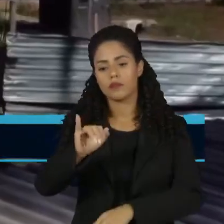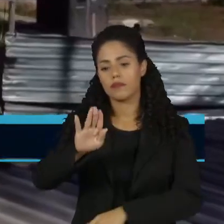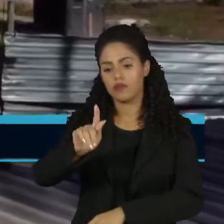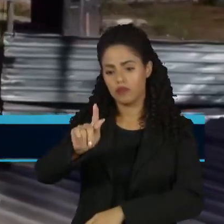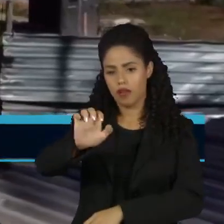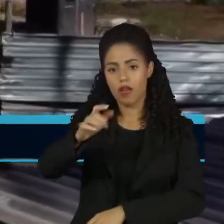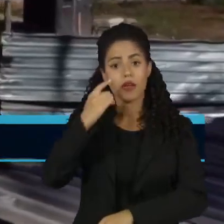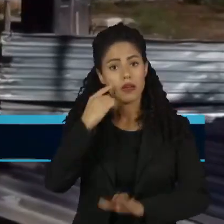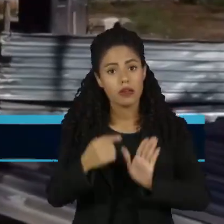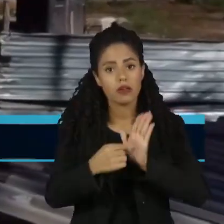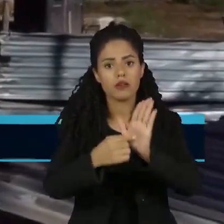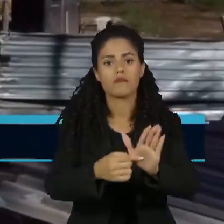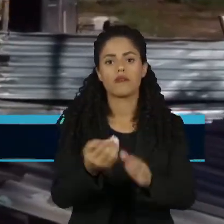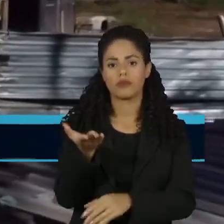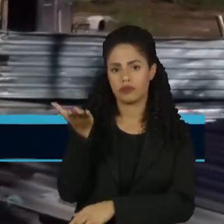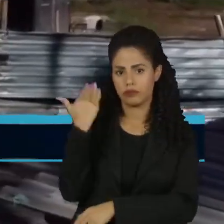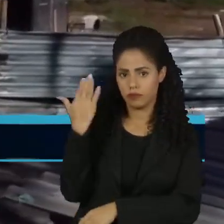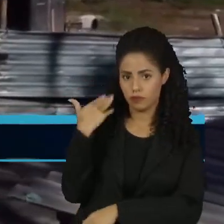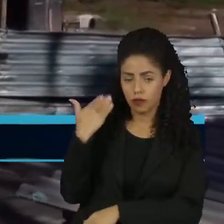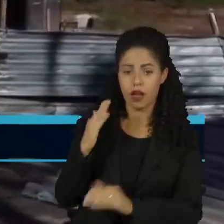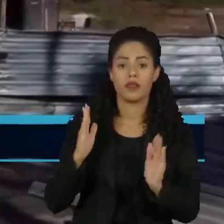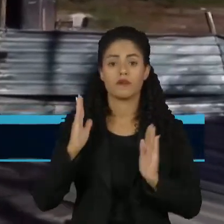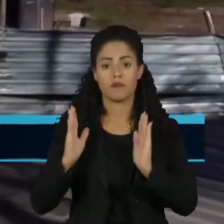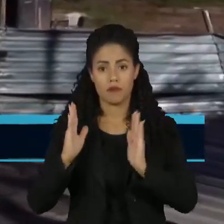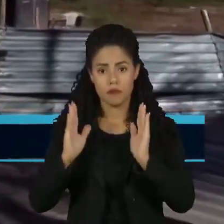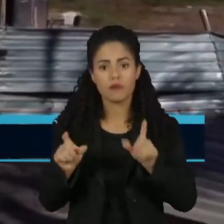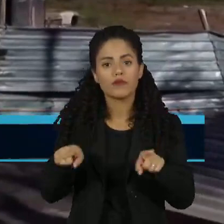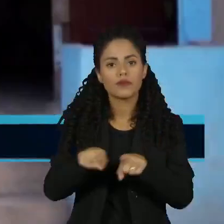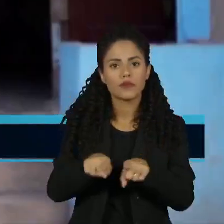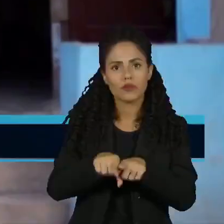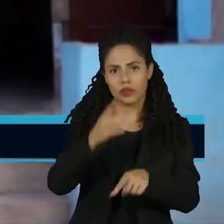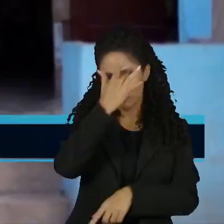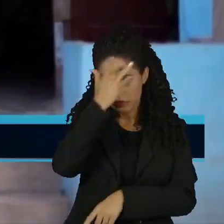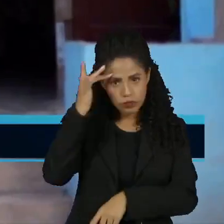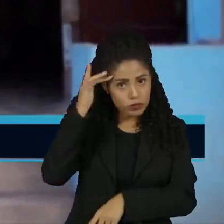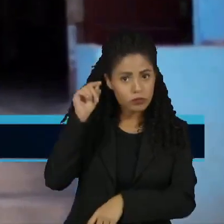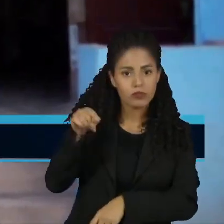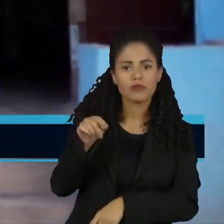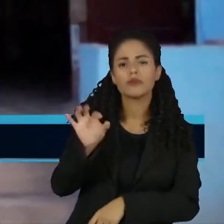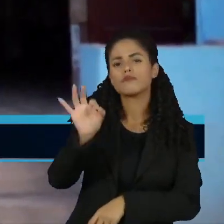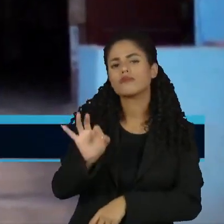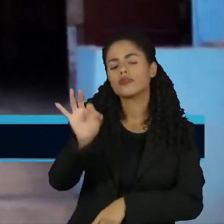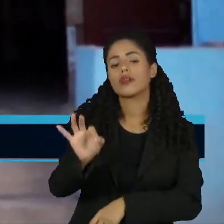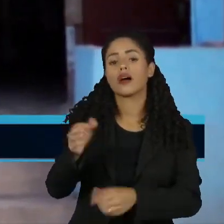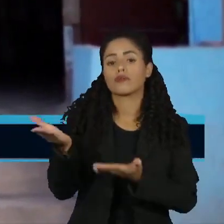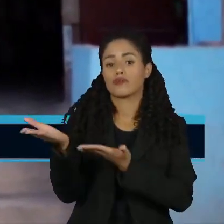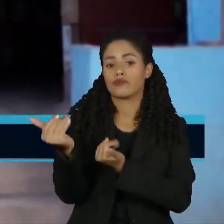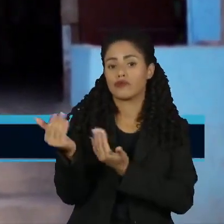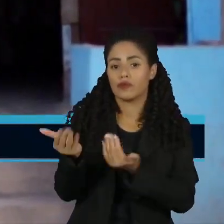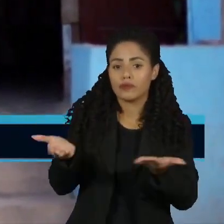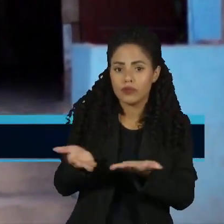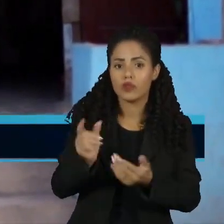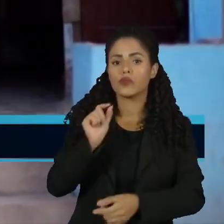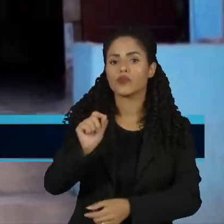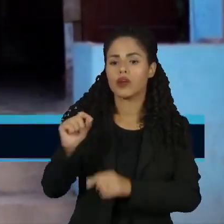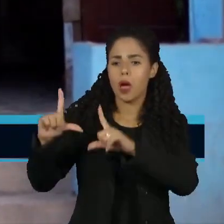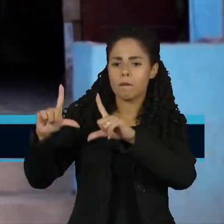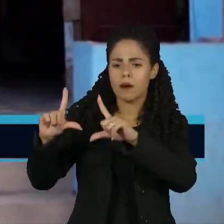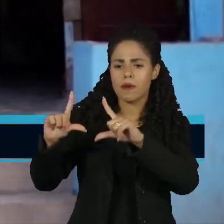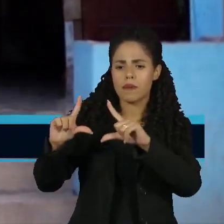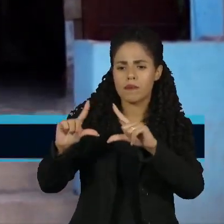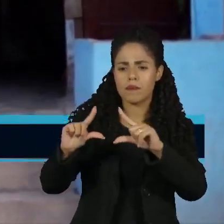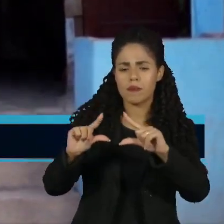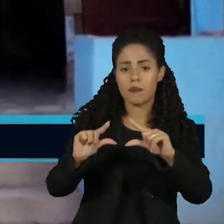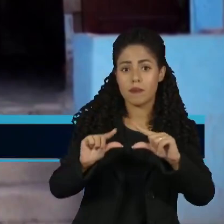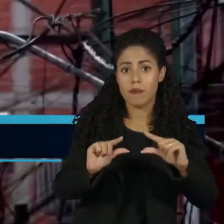e mostra que na última década, entre a população mais abastada, a parcela de jovens nessas condições diminuiu mais de um